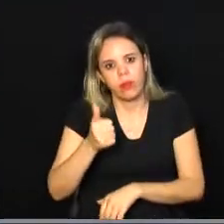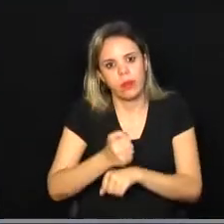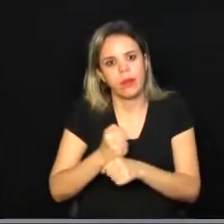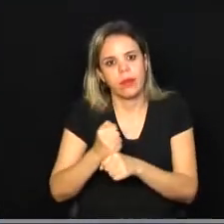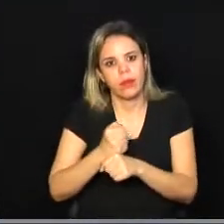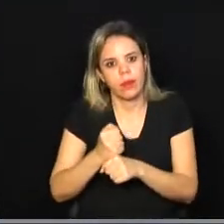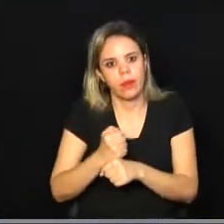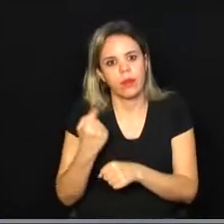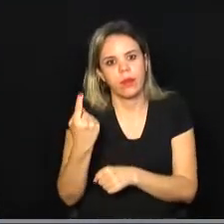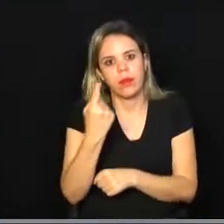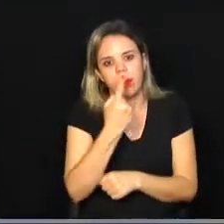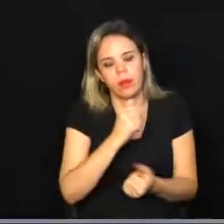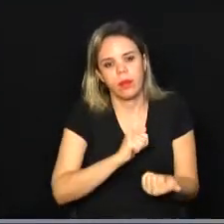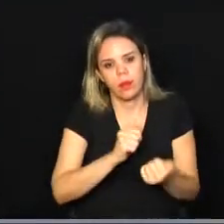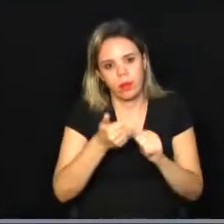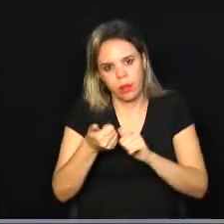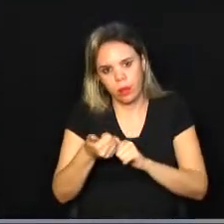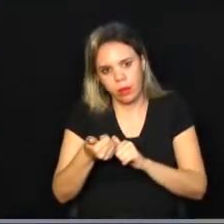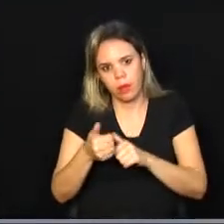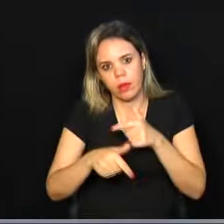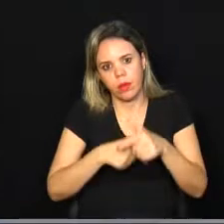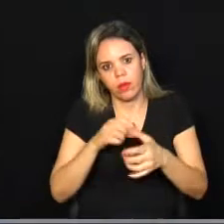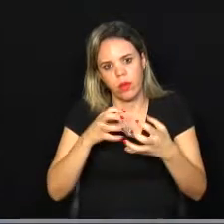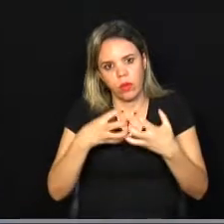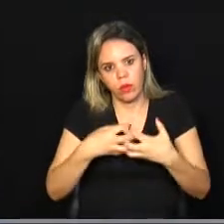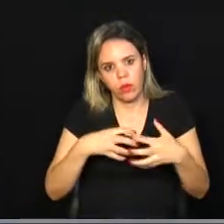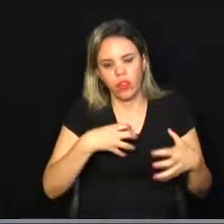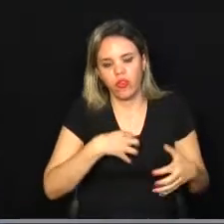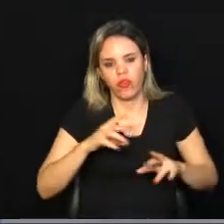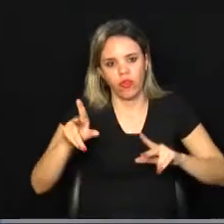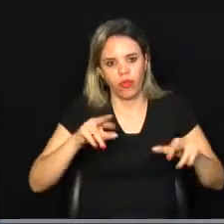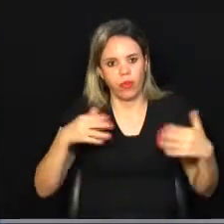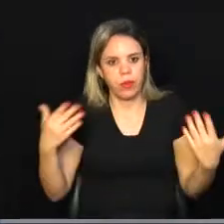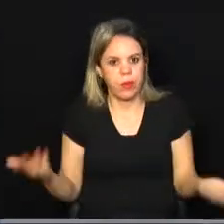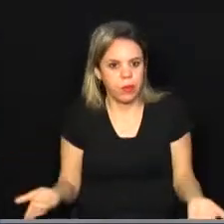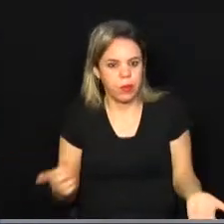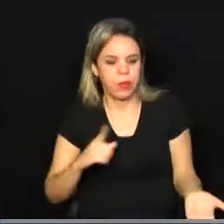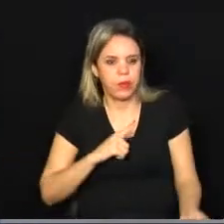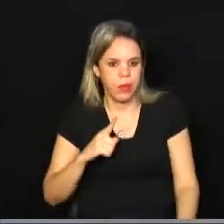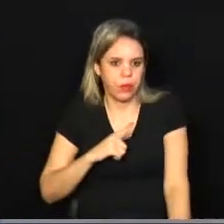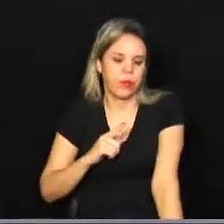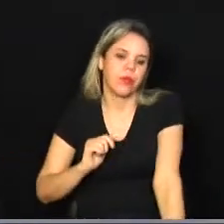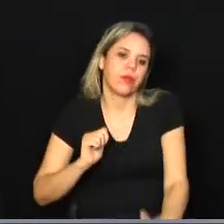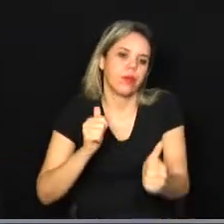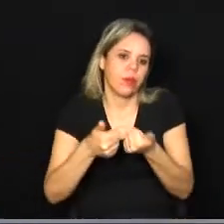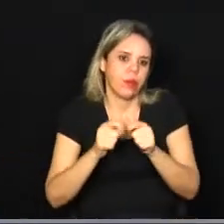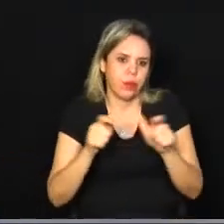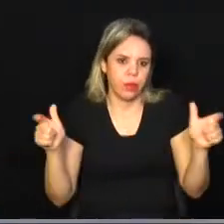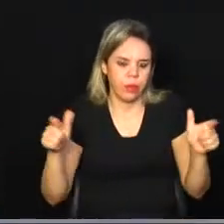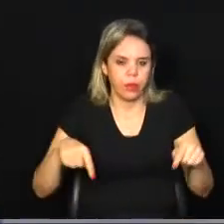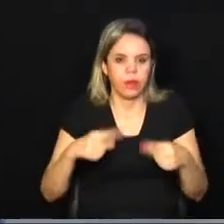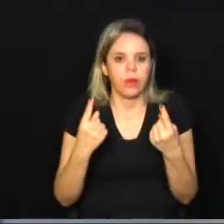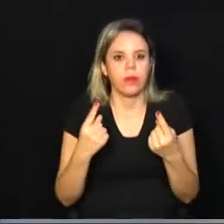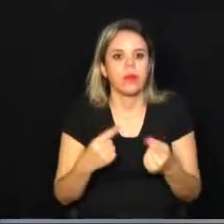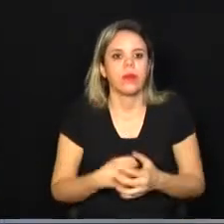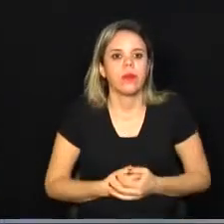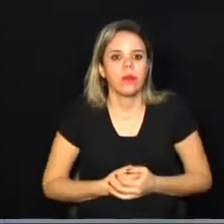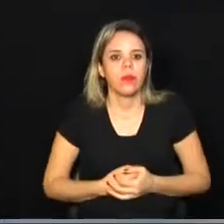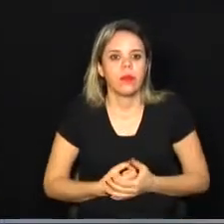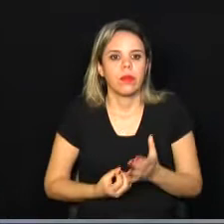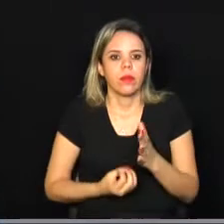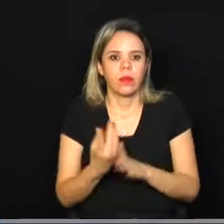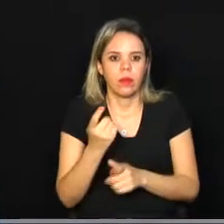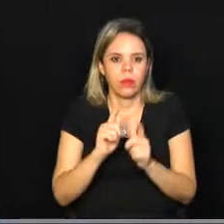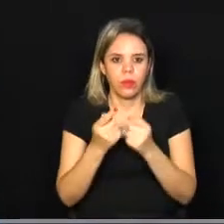e cada atleta opera de uma maneira, Gabriel. Existem atletas cujo maior desafio é